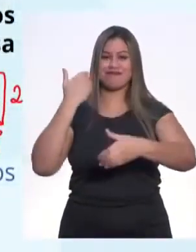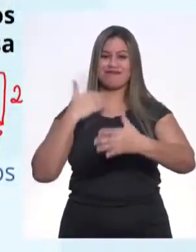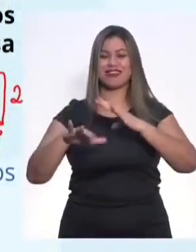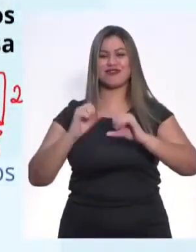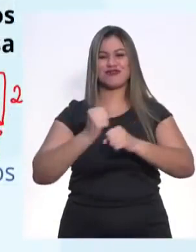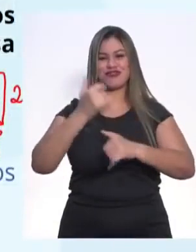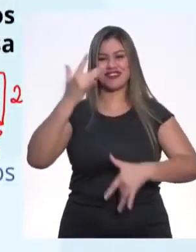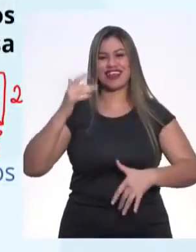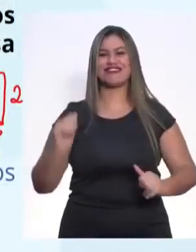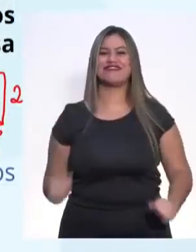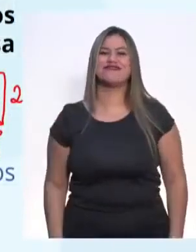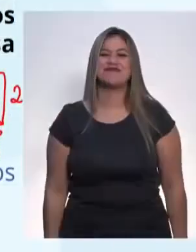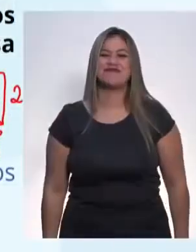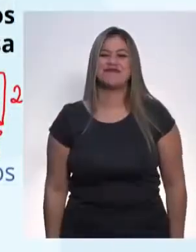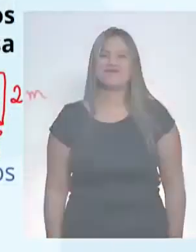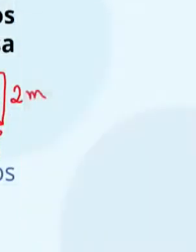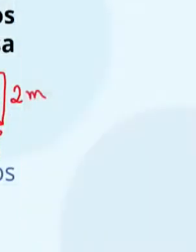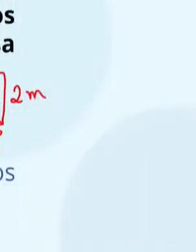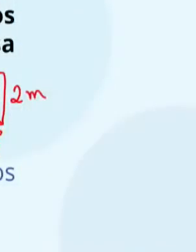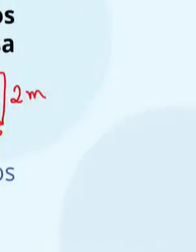para mim. Valeu!